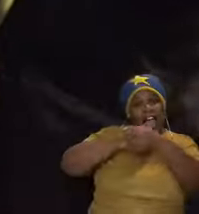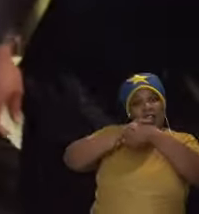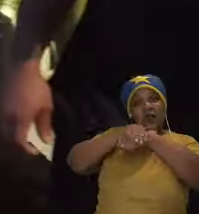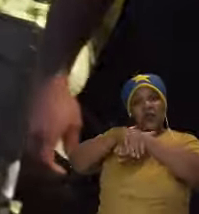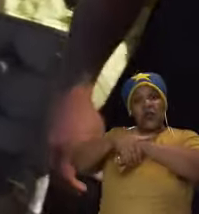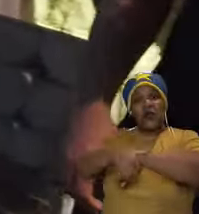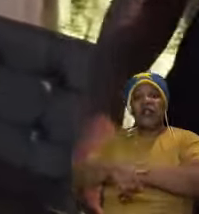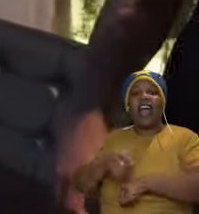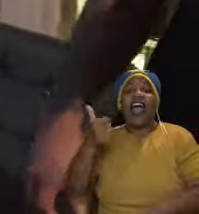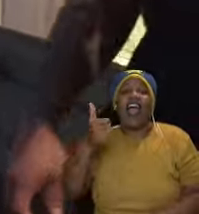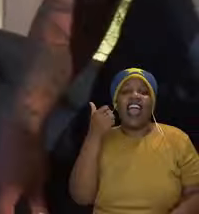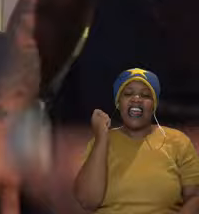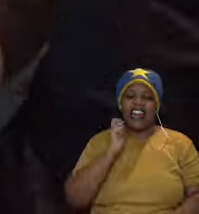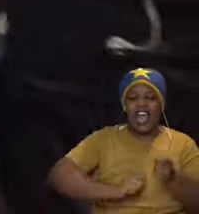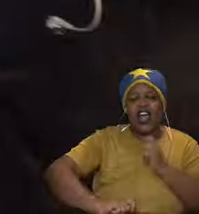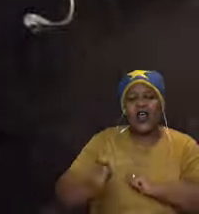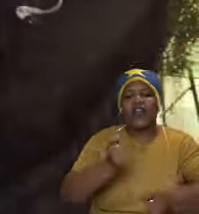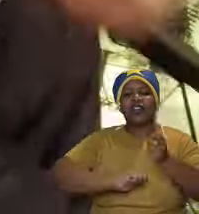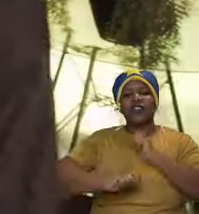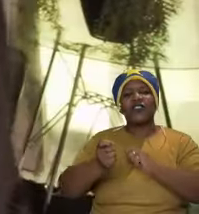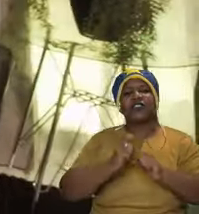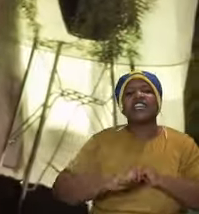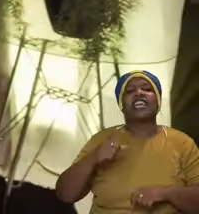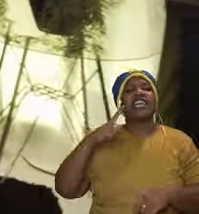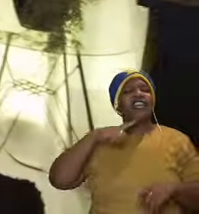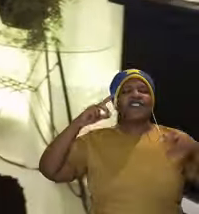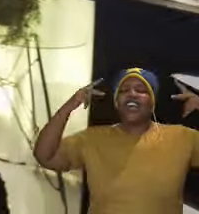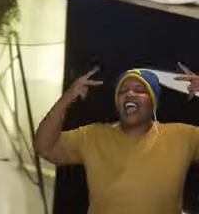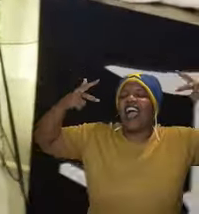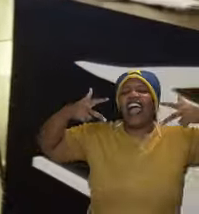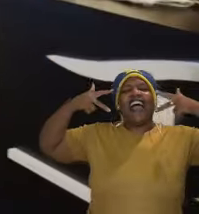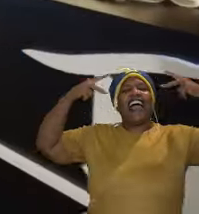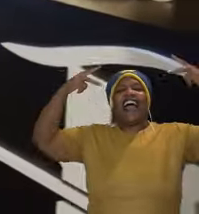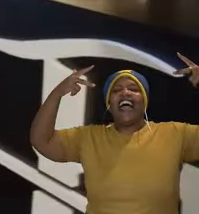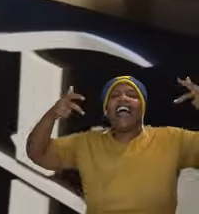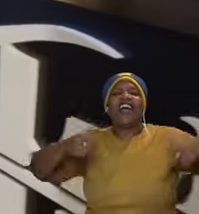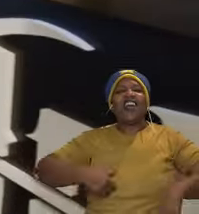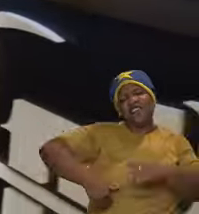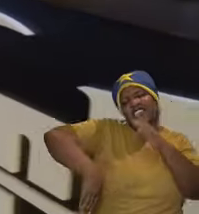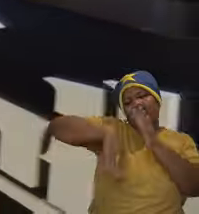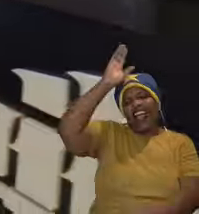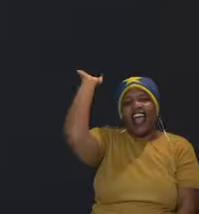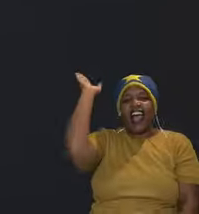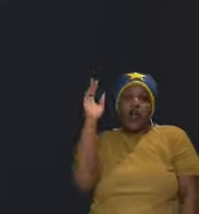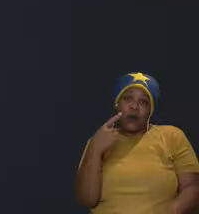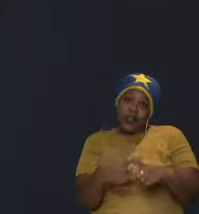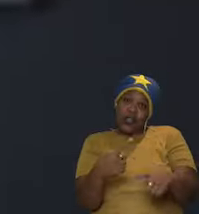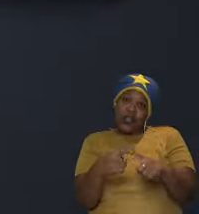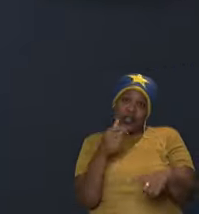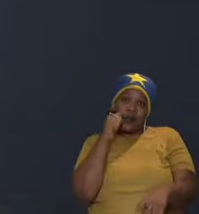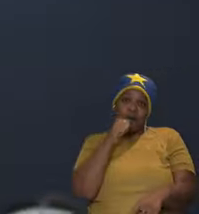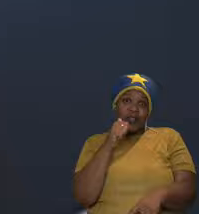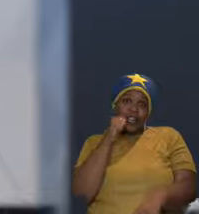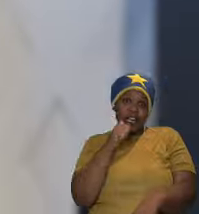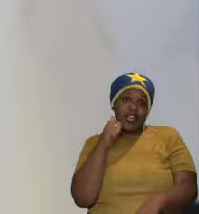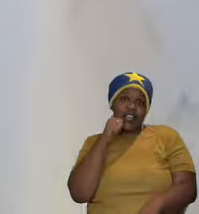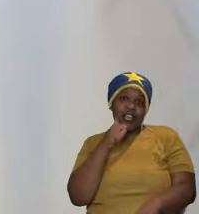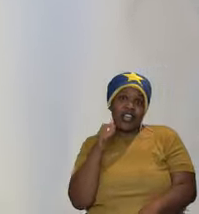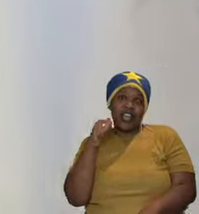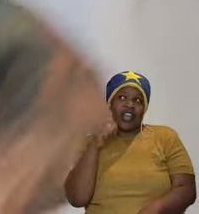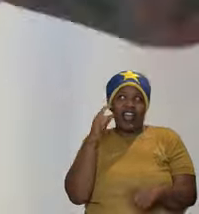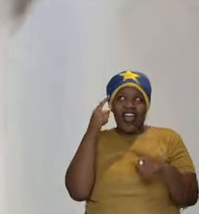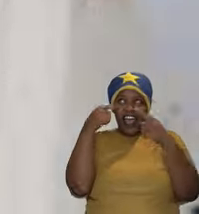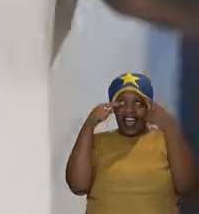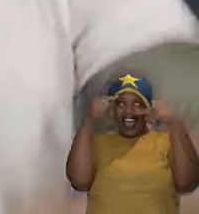é negócio. E vira frevo, vira lata. Porque menina com menina é vira